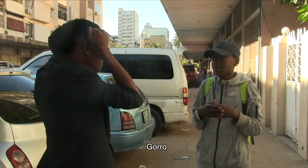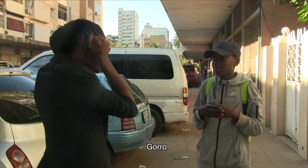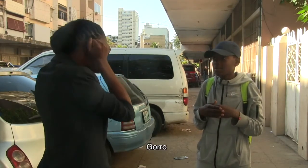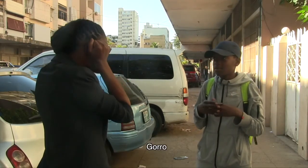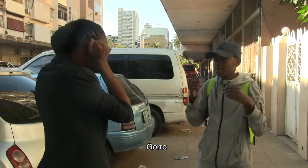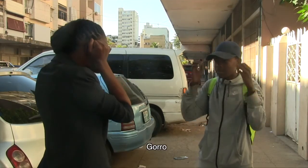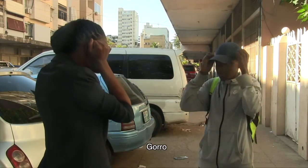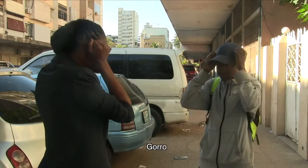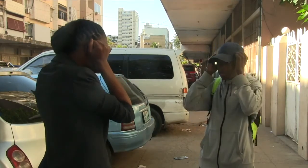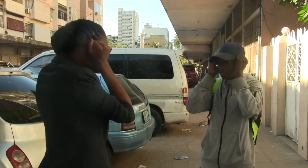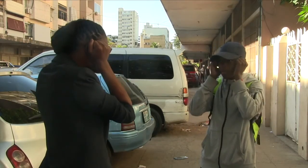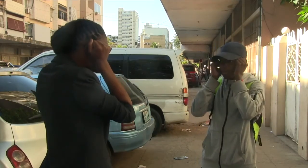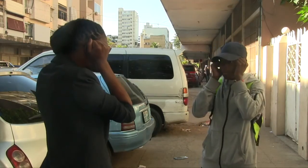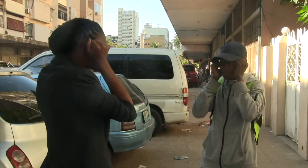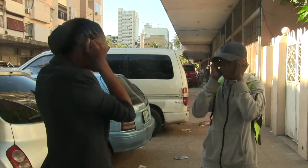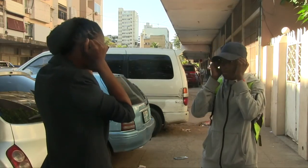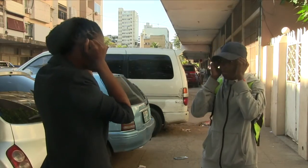gorro,